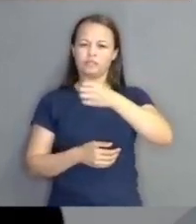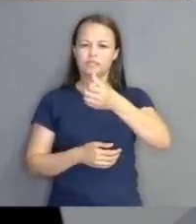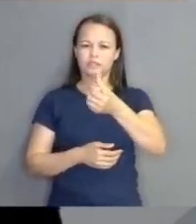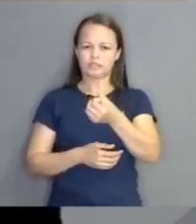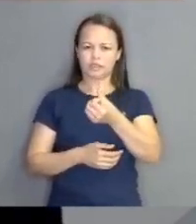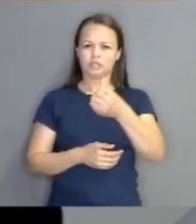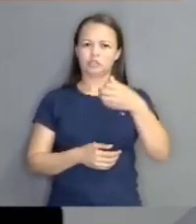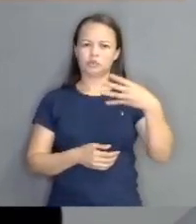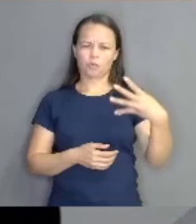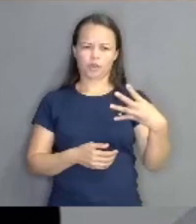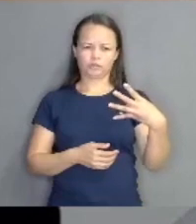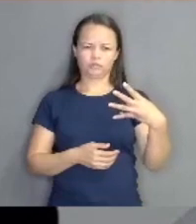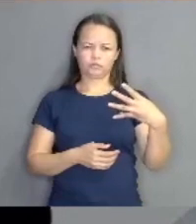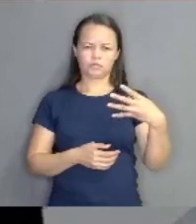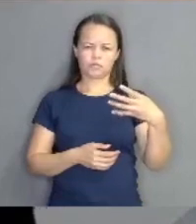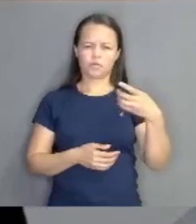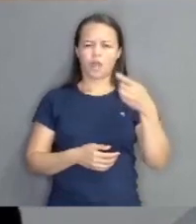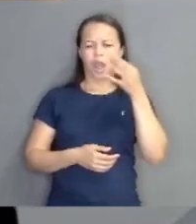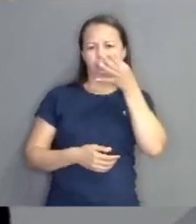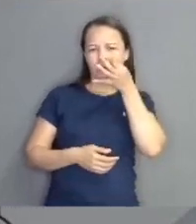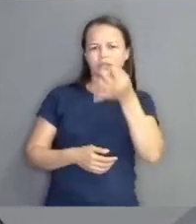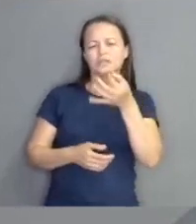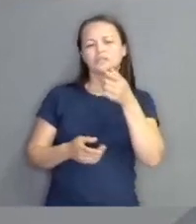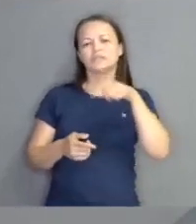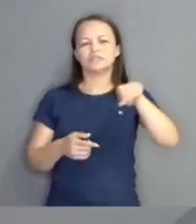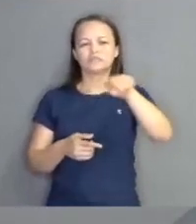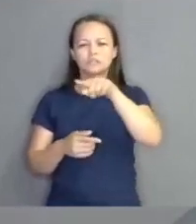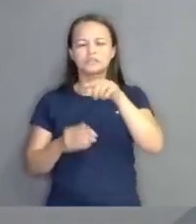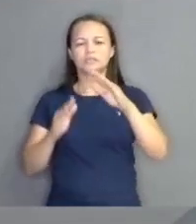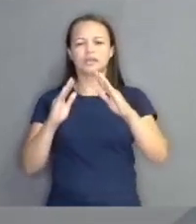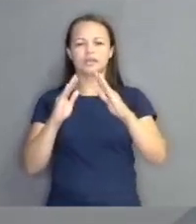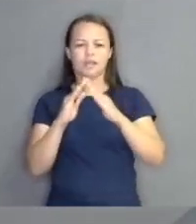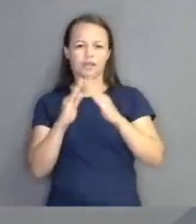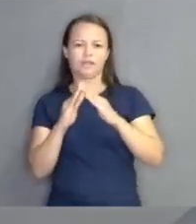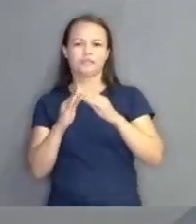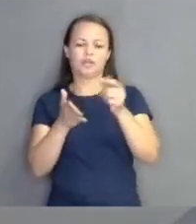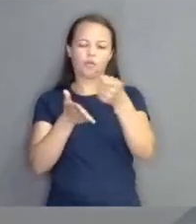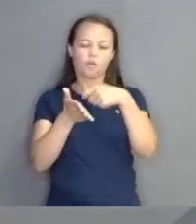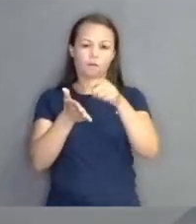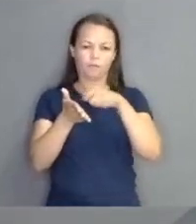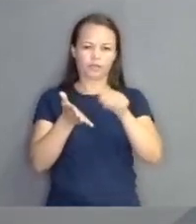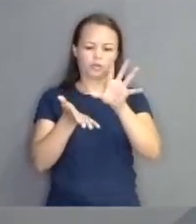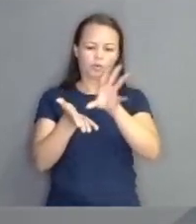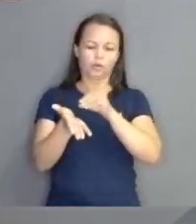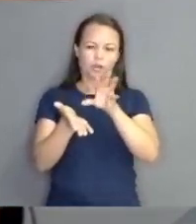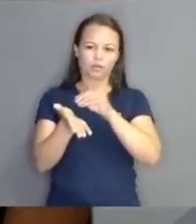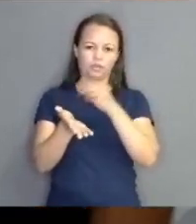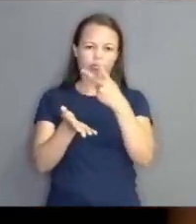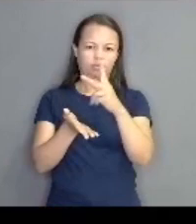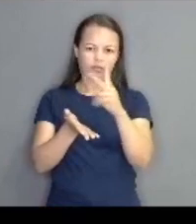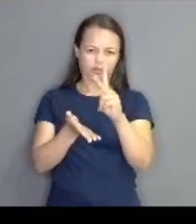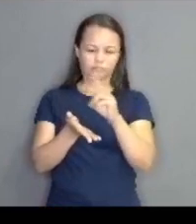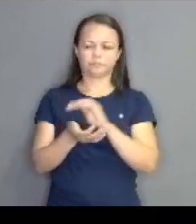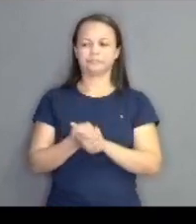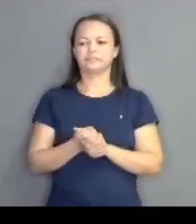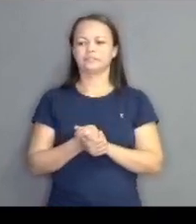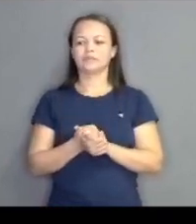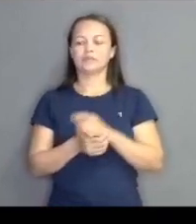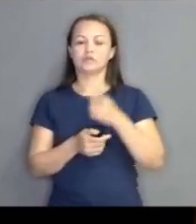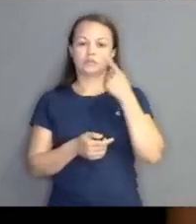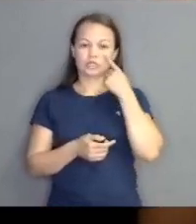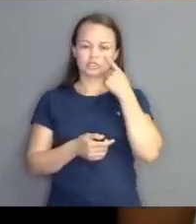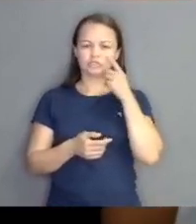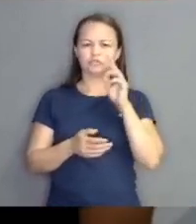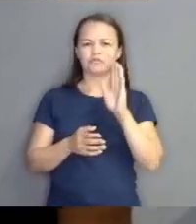aí em casa vocês também escrevam isso aí no caderno de vocês. Se a gente observar direitinho, feito a gente viu que o número ele precisa